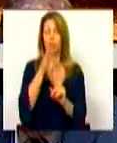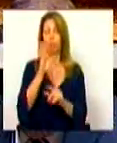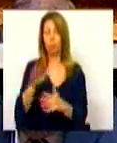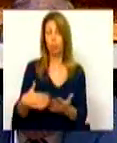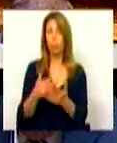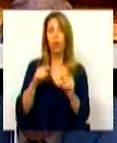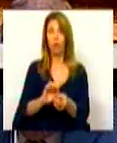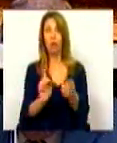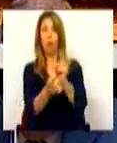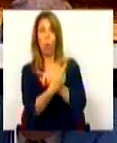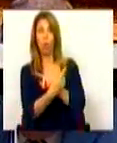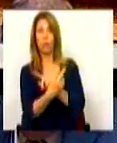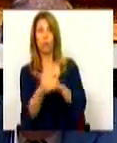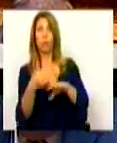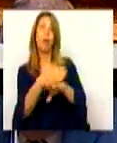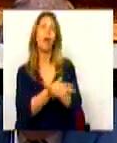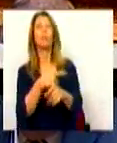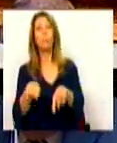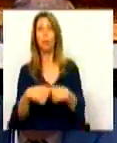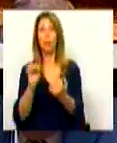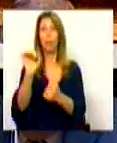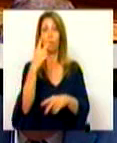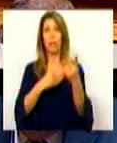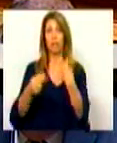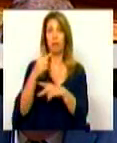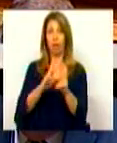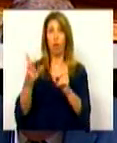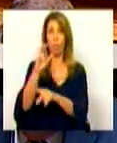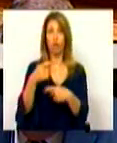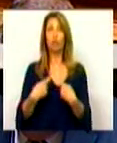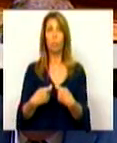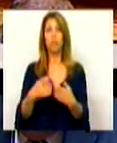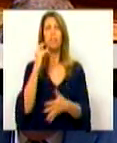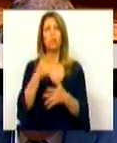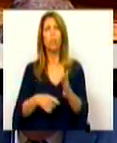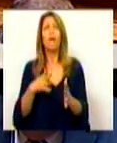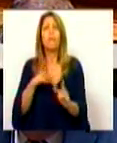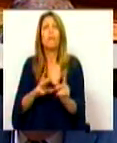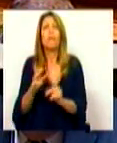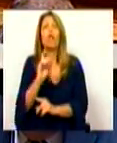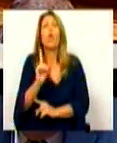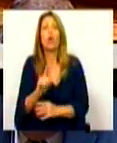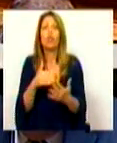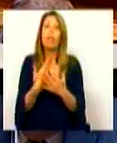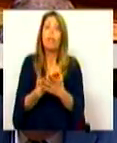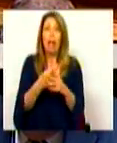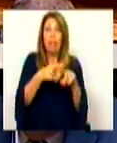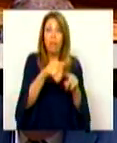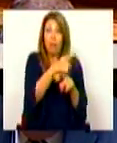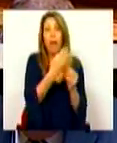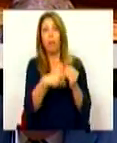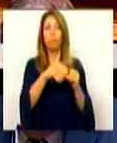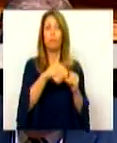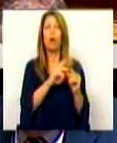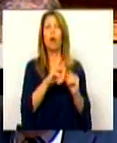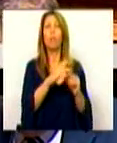o contrário dos que no seu partido criticam o aumento da despesa, que impostos quer aumentar para cobrir a diferença? Ou também acha